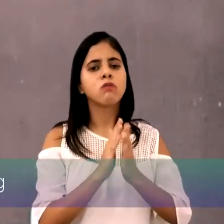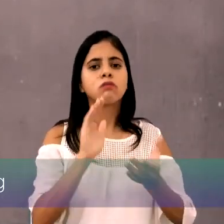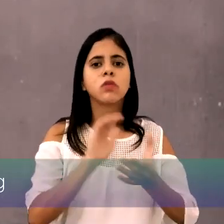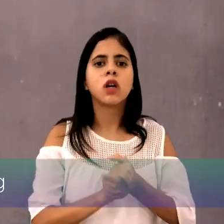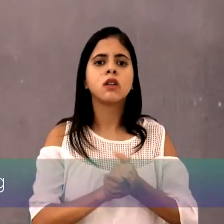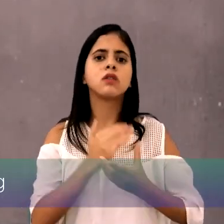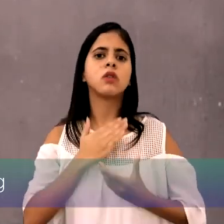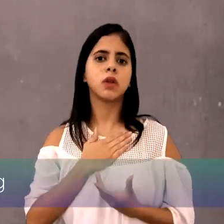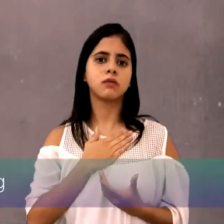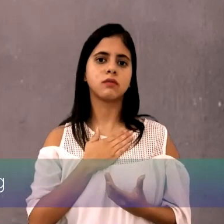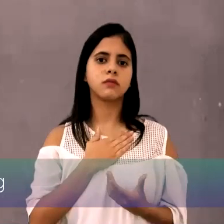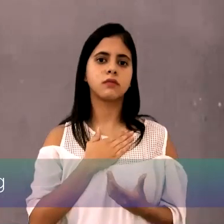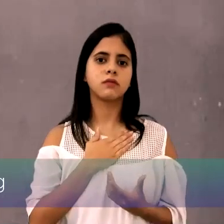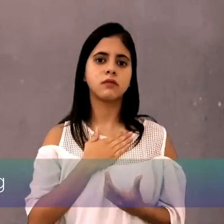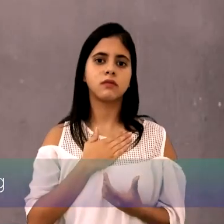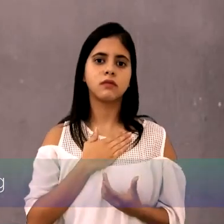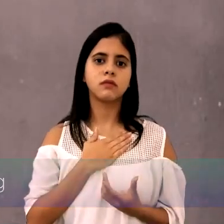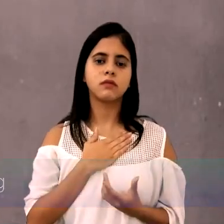Foi isso que ela disse.